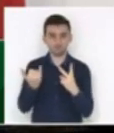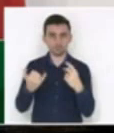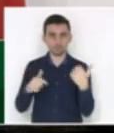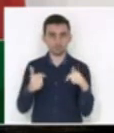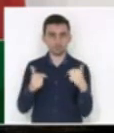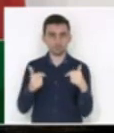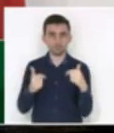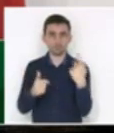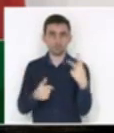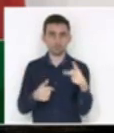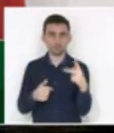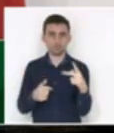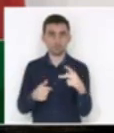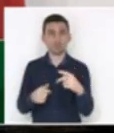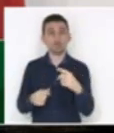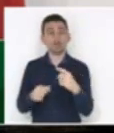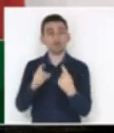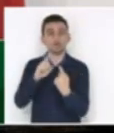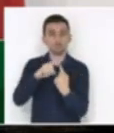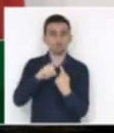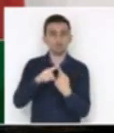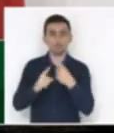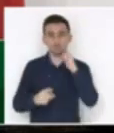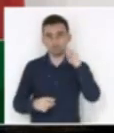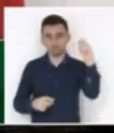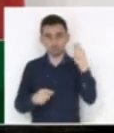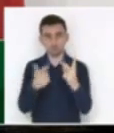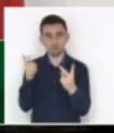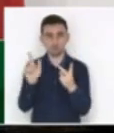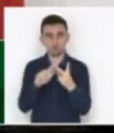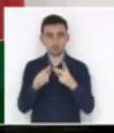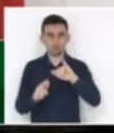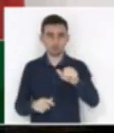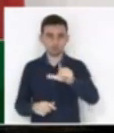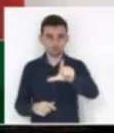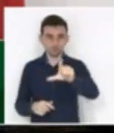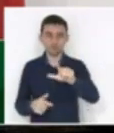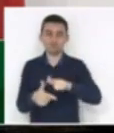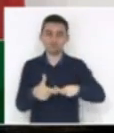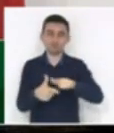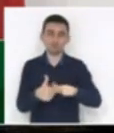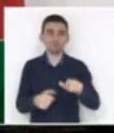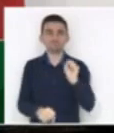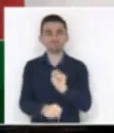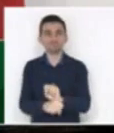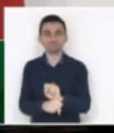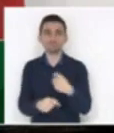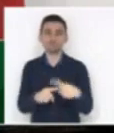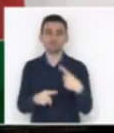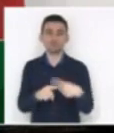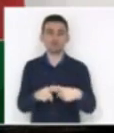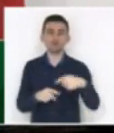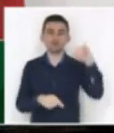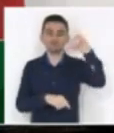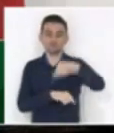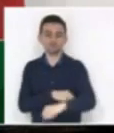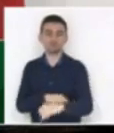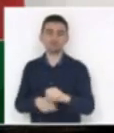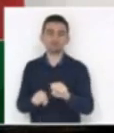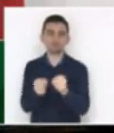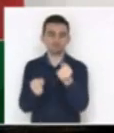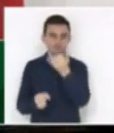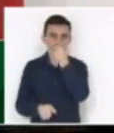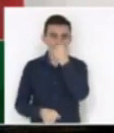uma em abril e esta em julho, interrompida, portanto, pela tragédia da queda do avião em meio à